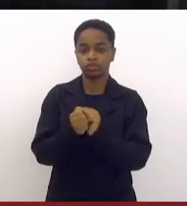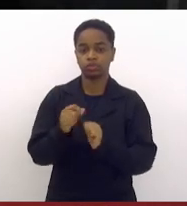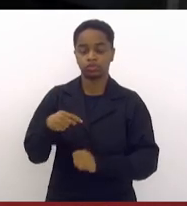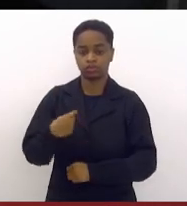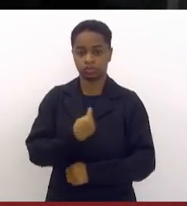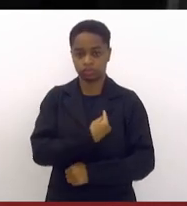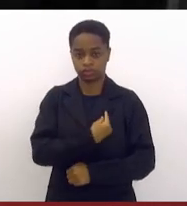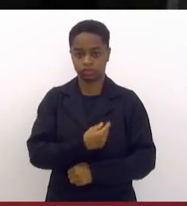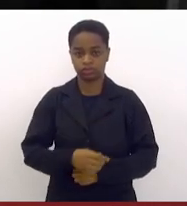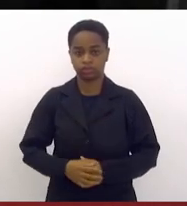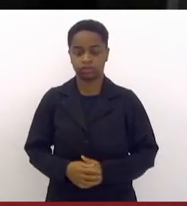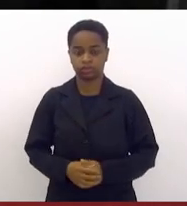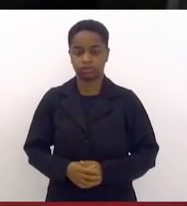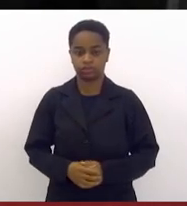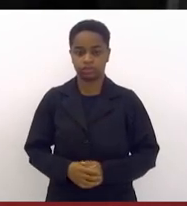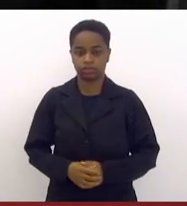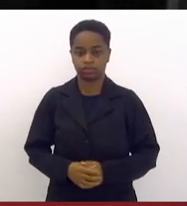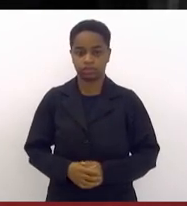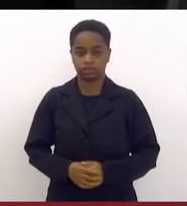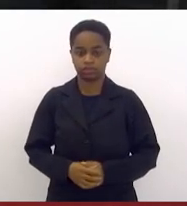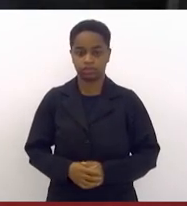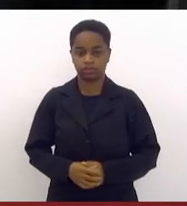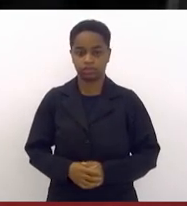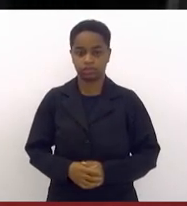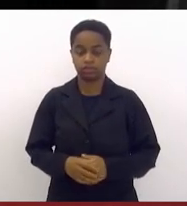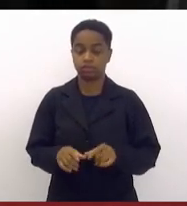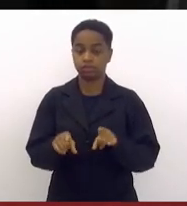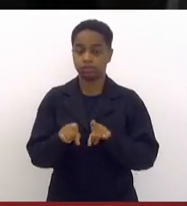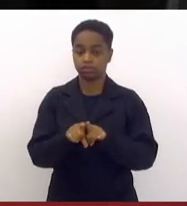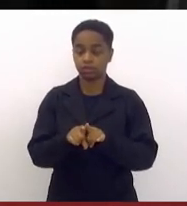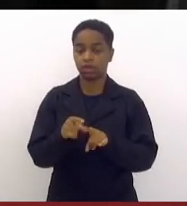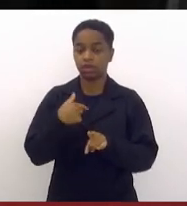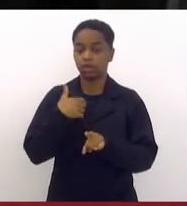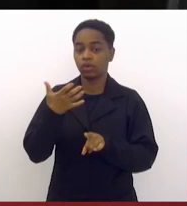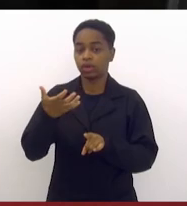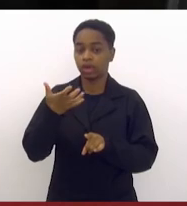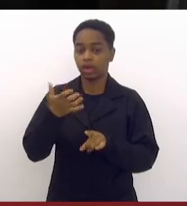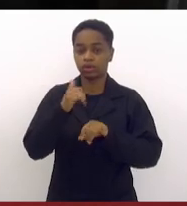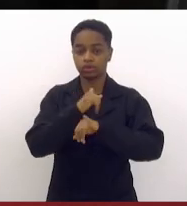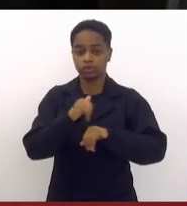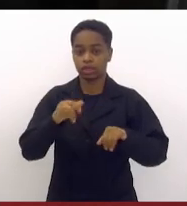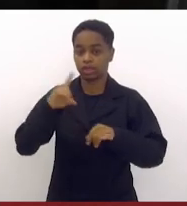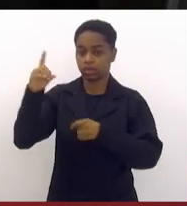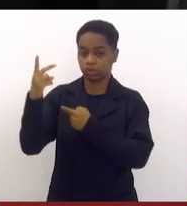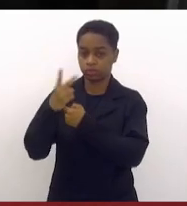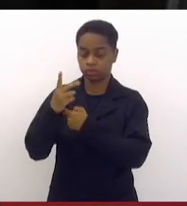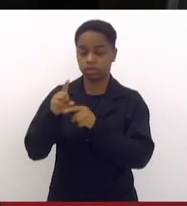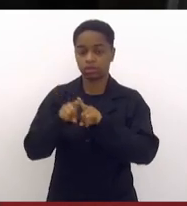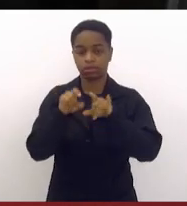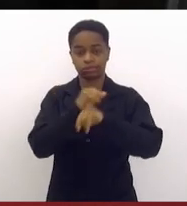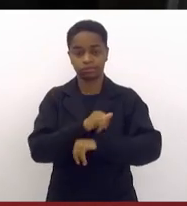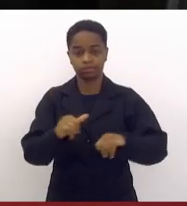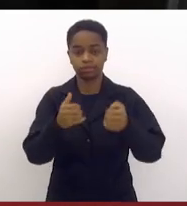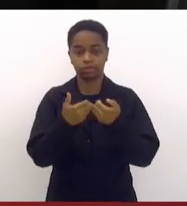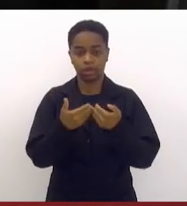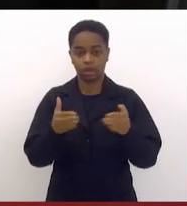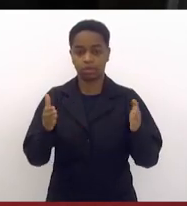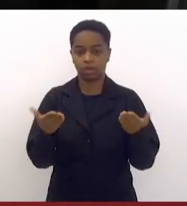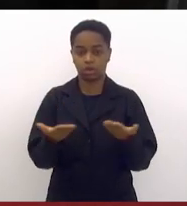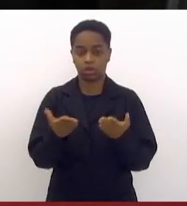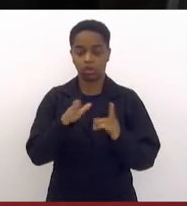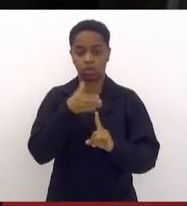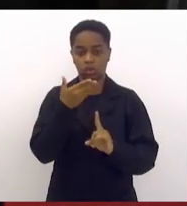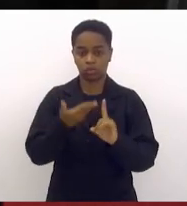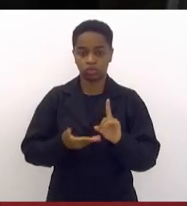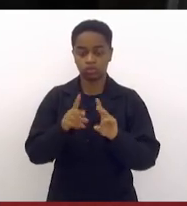conosco queria em primeiro lugar sobre a proteção de Deus declara aberta esta sessão solene de